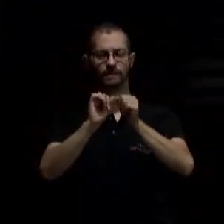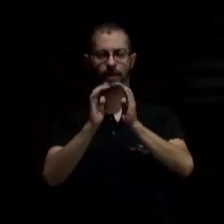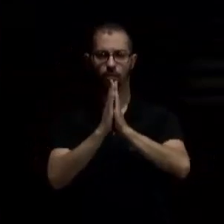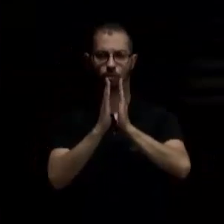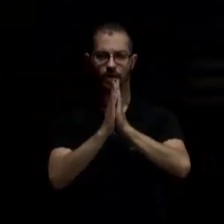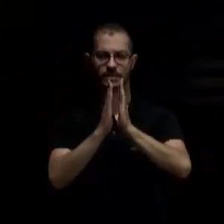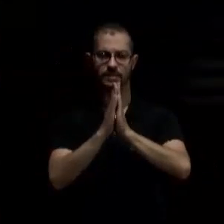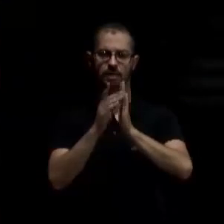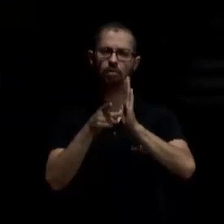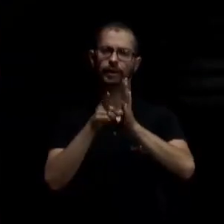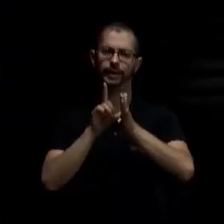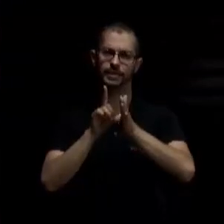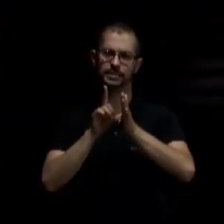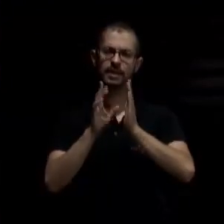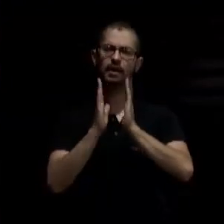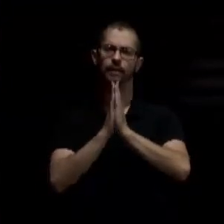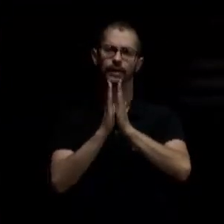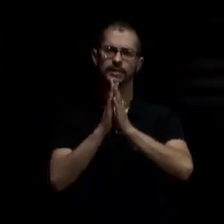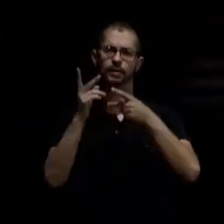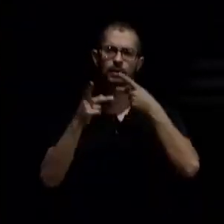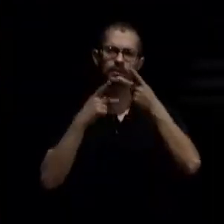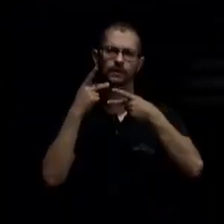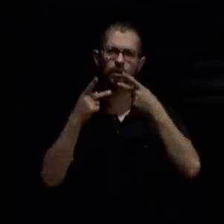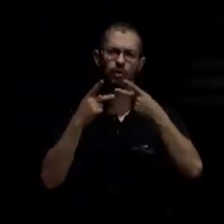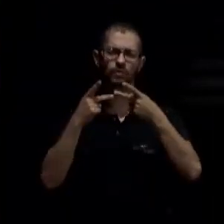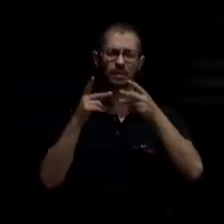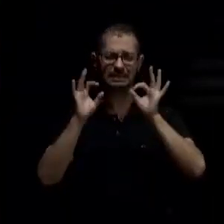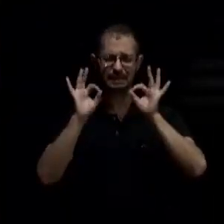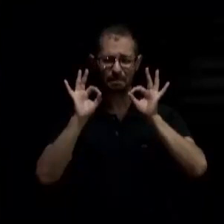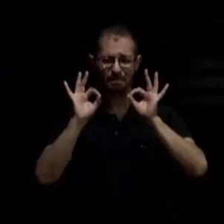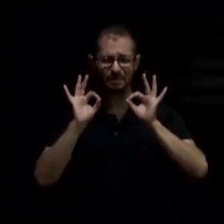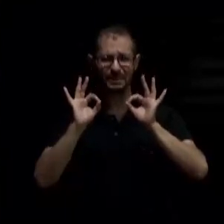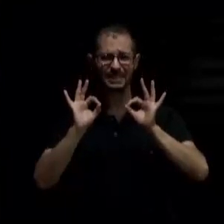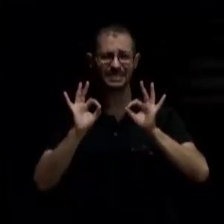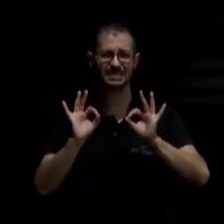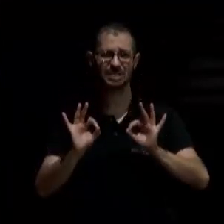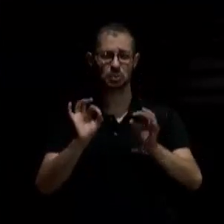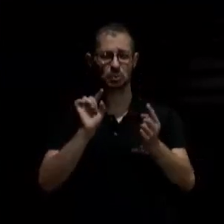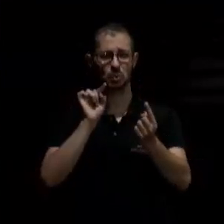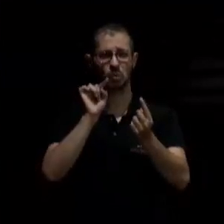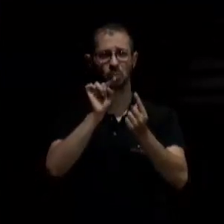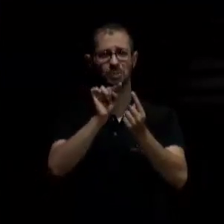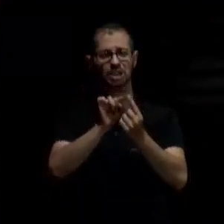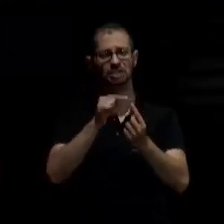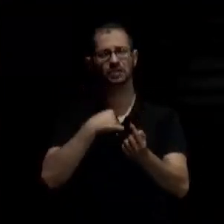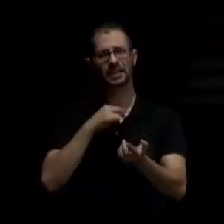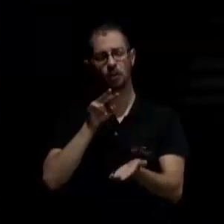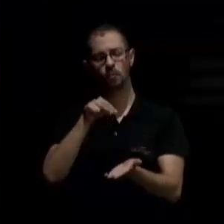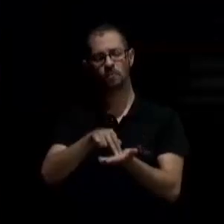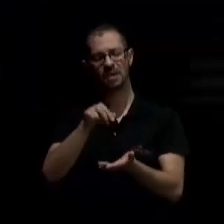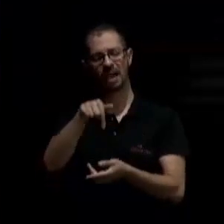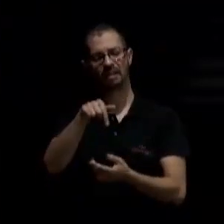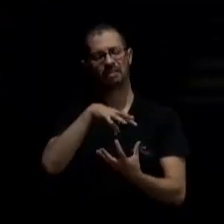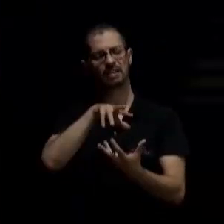em que ele disse, foi precisamente para este objetivo que eu vim a este mundo.